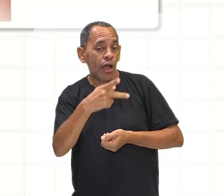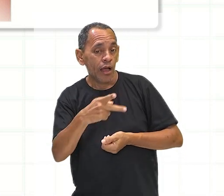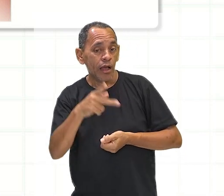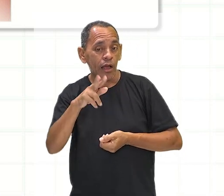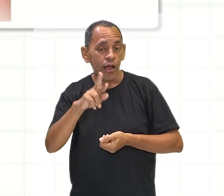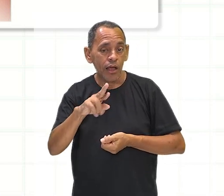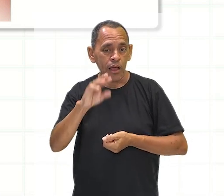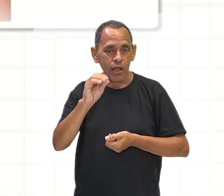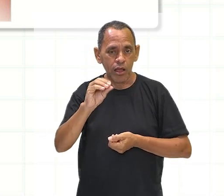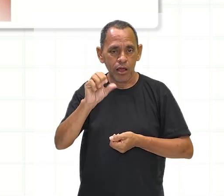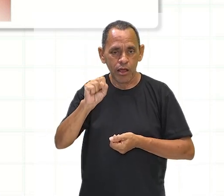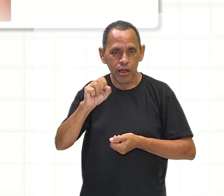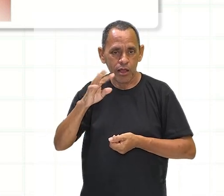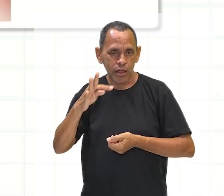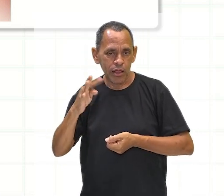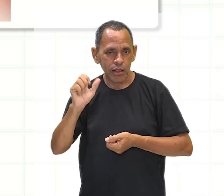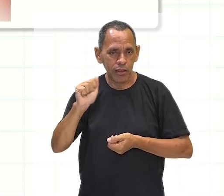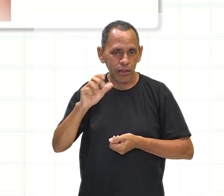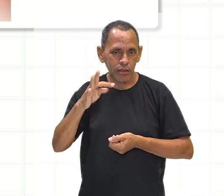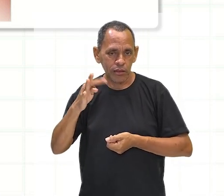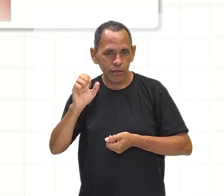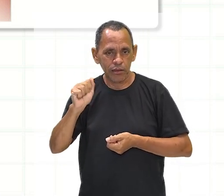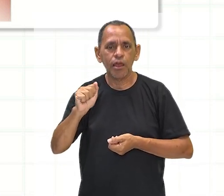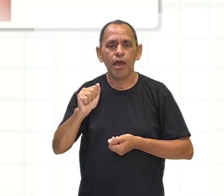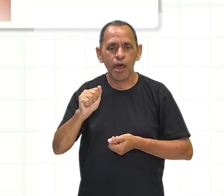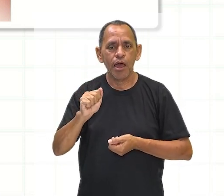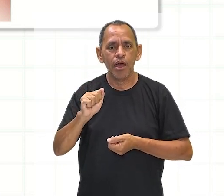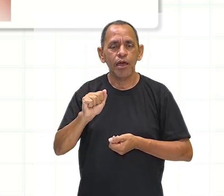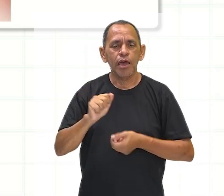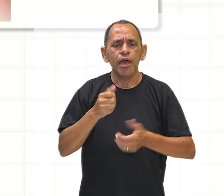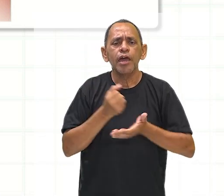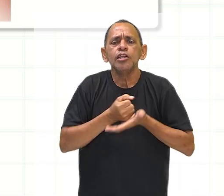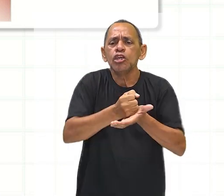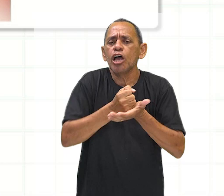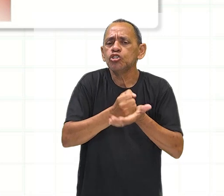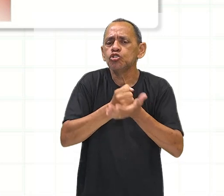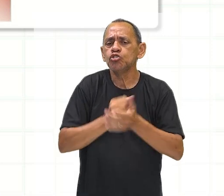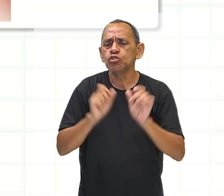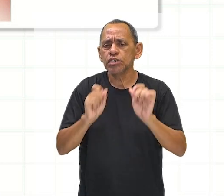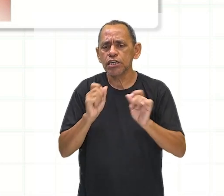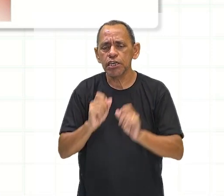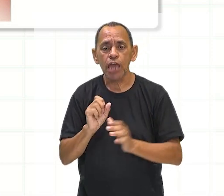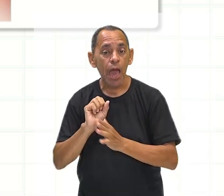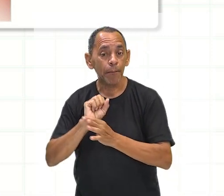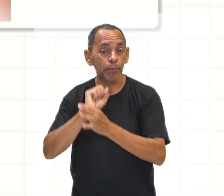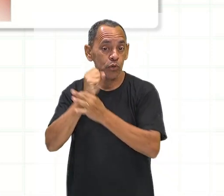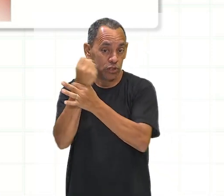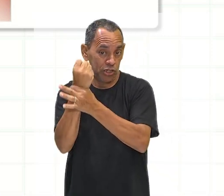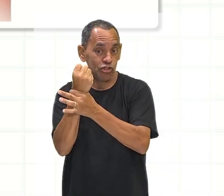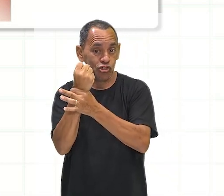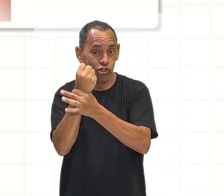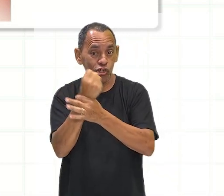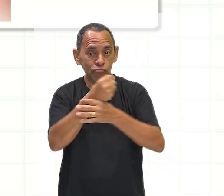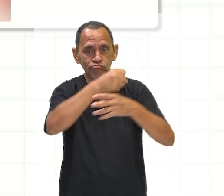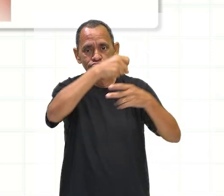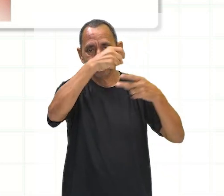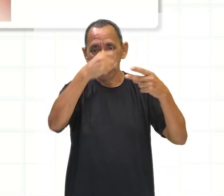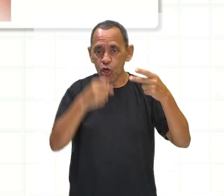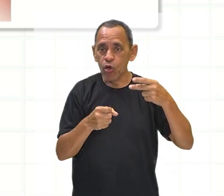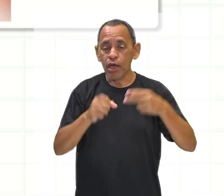líquido prostático, né? Que ajuda a proteger e nutrir os espermatozoides, né? Então, como nós já